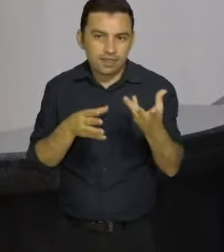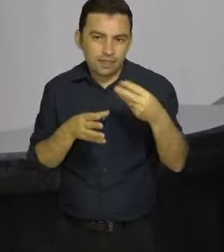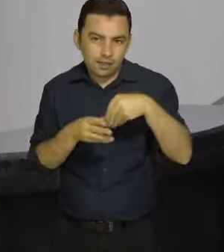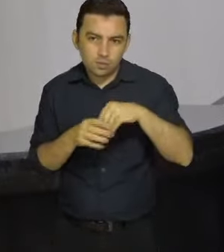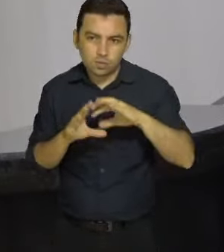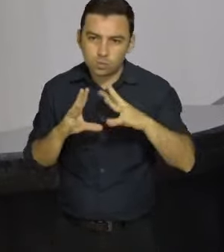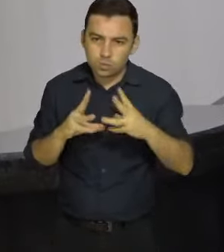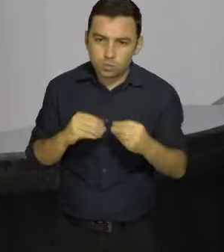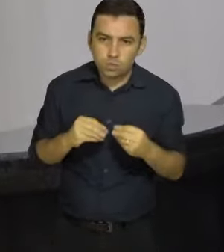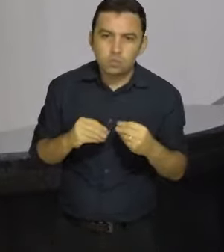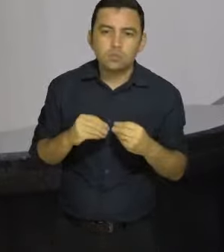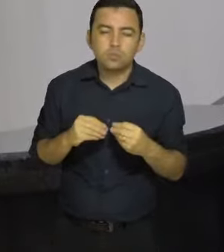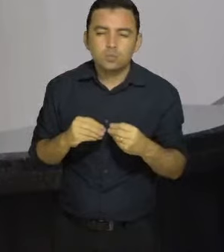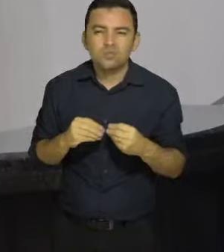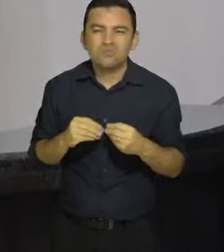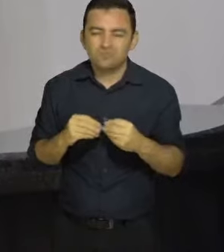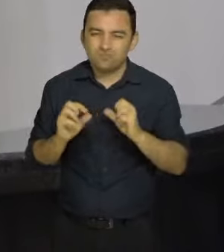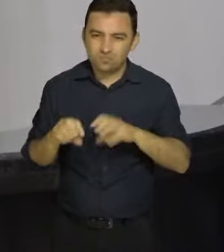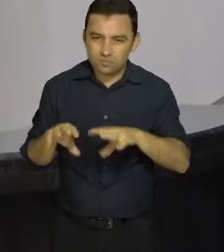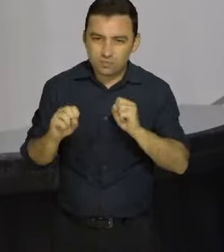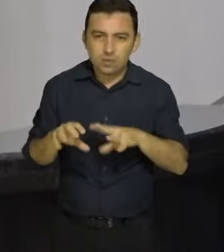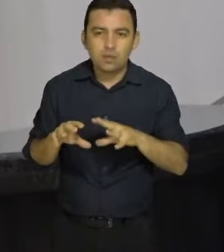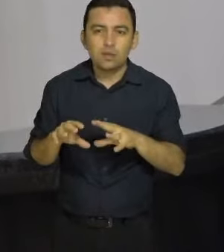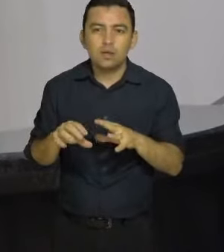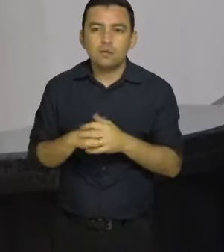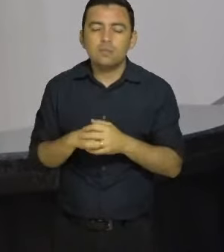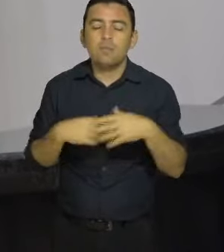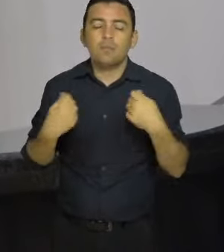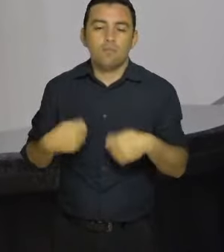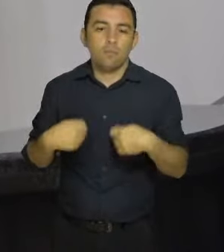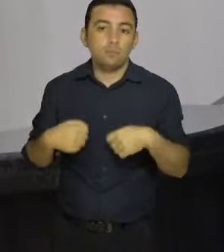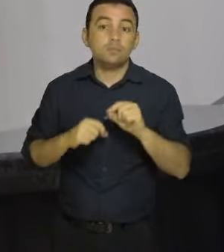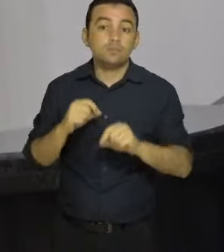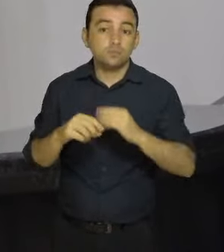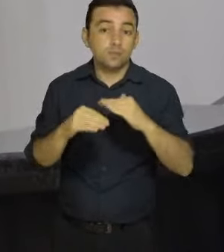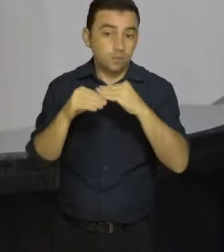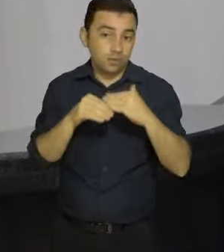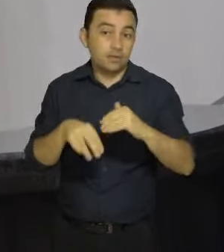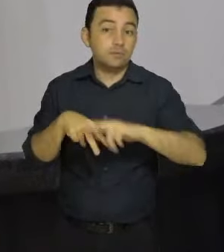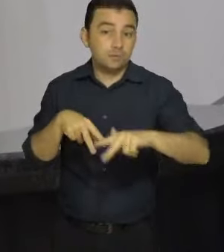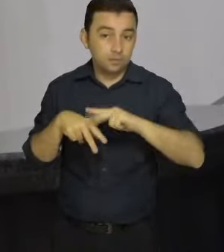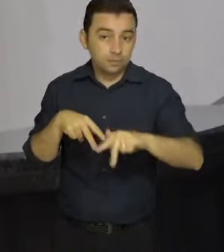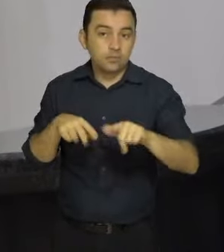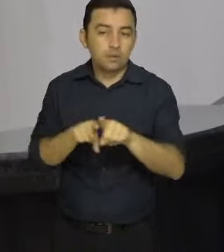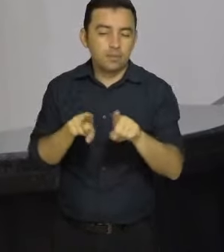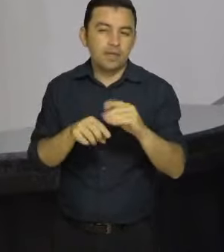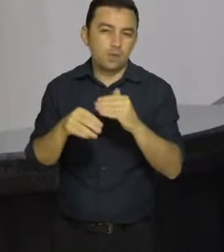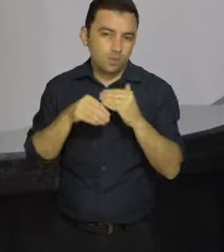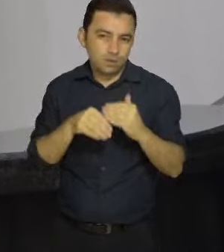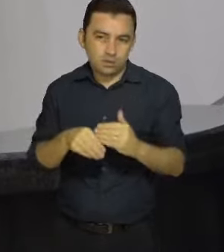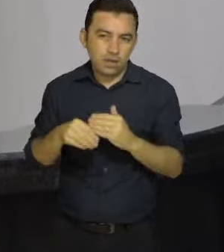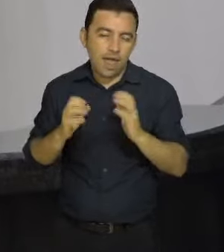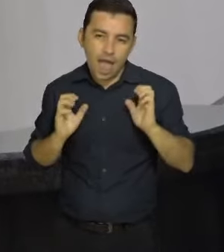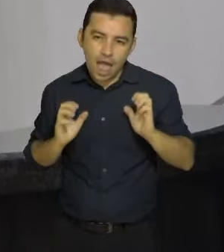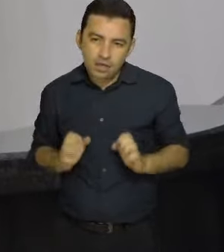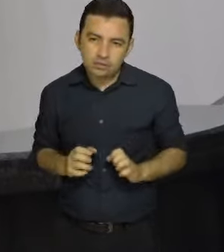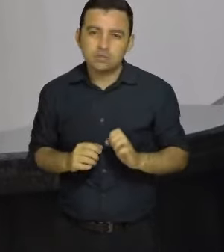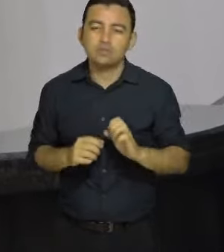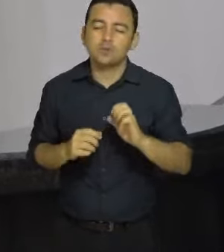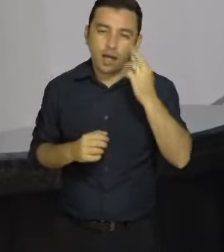ganhos que ainda precisamos alcançar nesse campo, estão a igualdade de gênero, a igualdade étnico-racial,